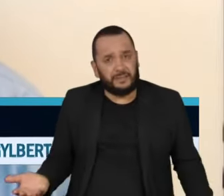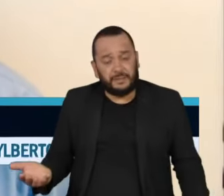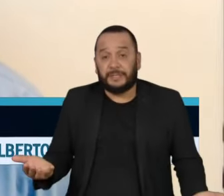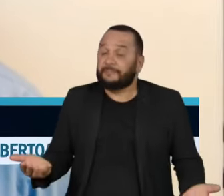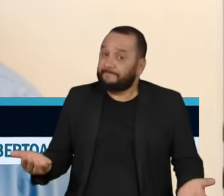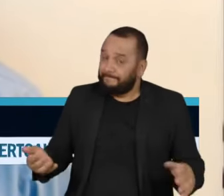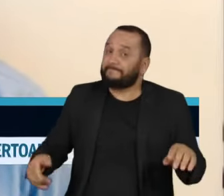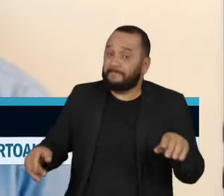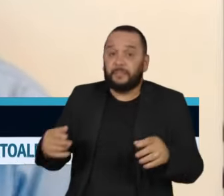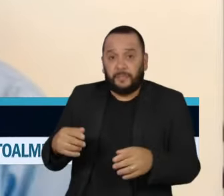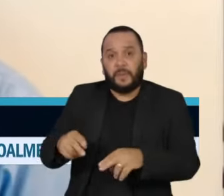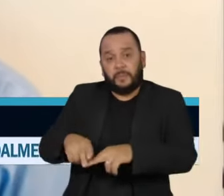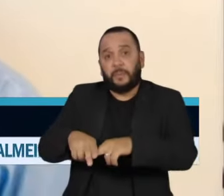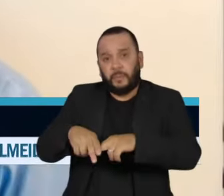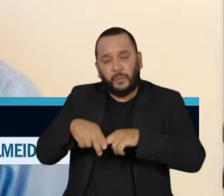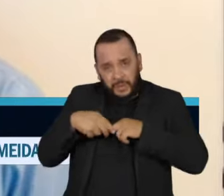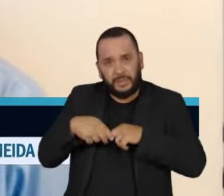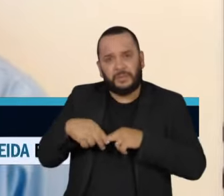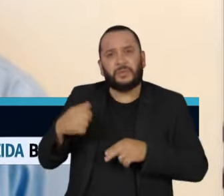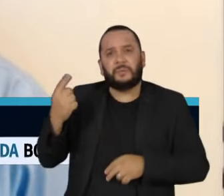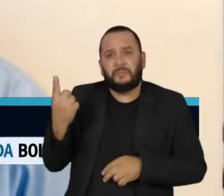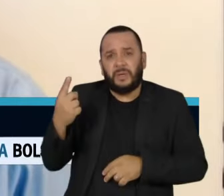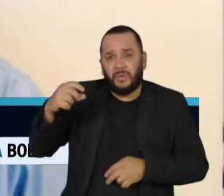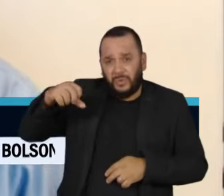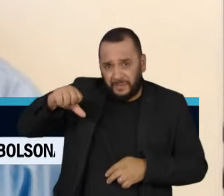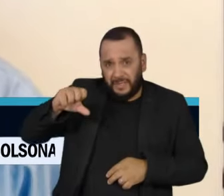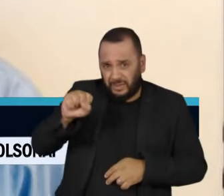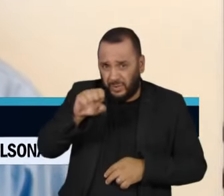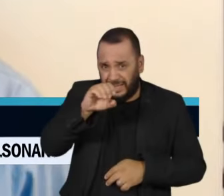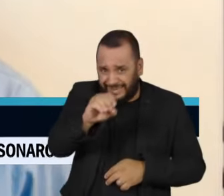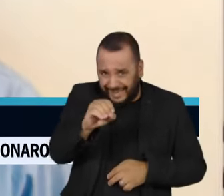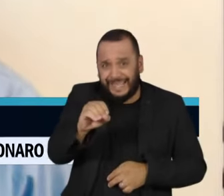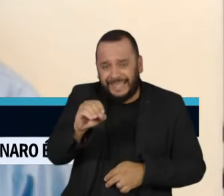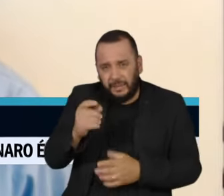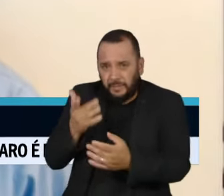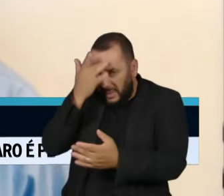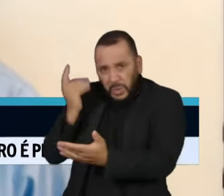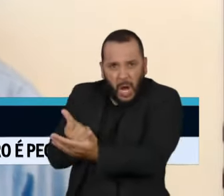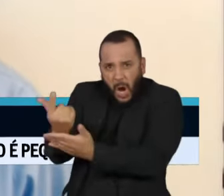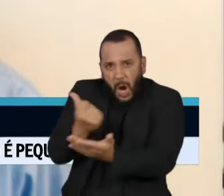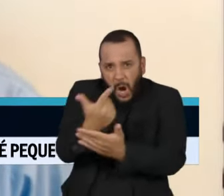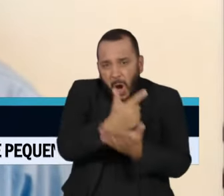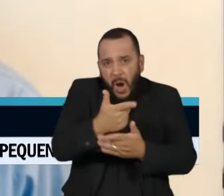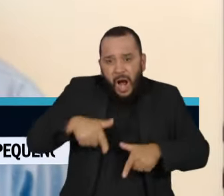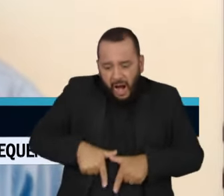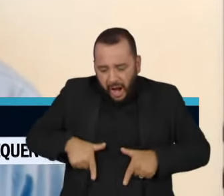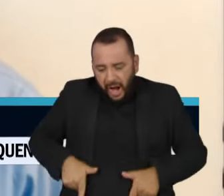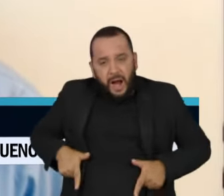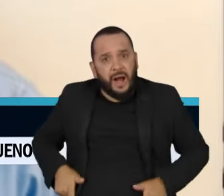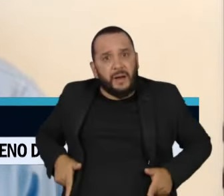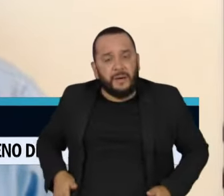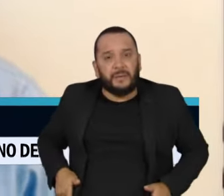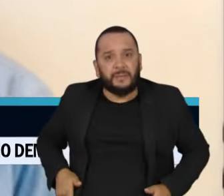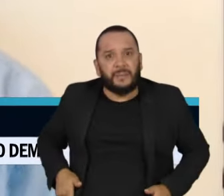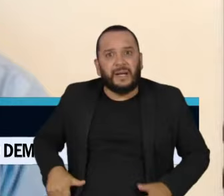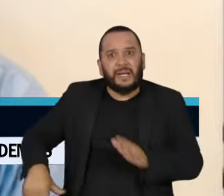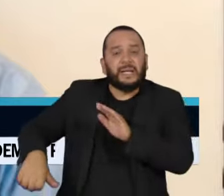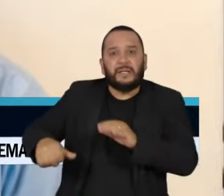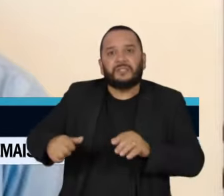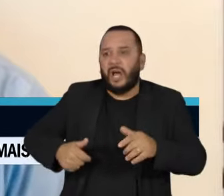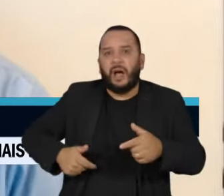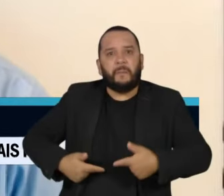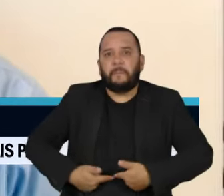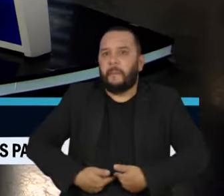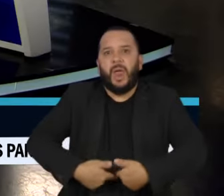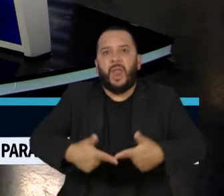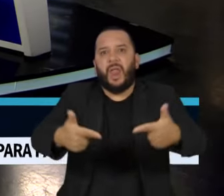corrida armamentista que ocorreu na década de 80. Muitos crimes ainda são cometidos com a utilização de armas que entraram em circulação